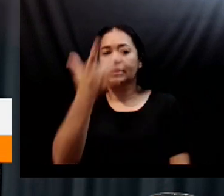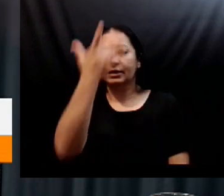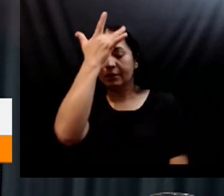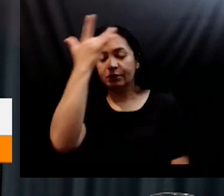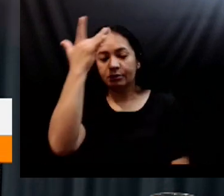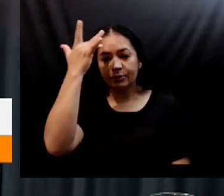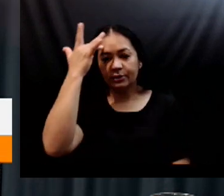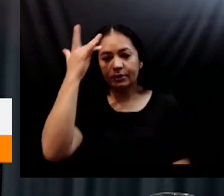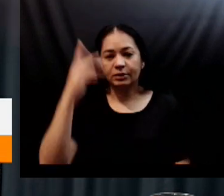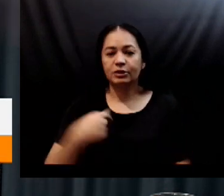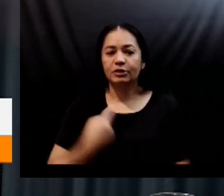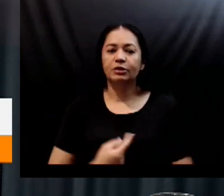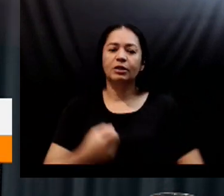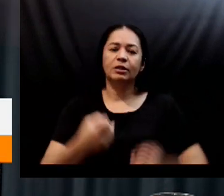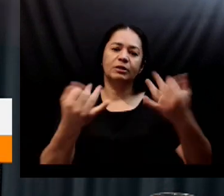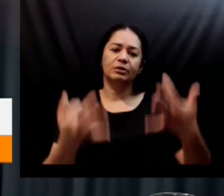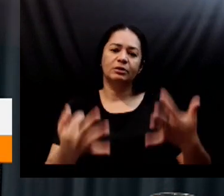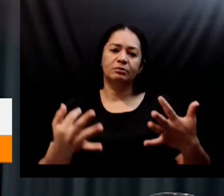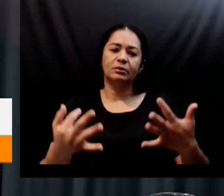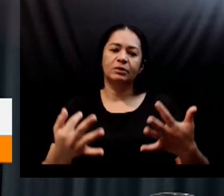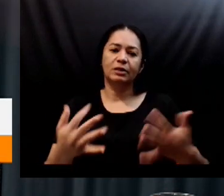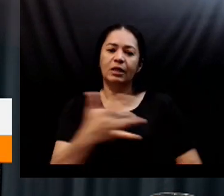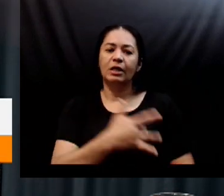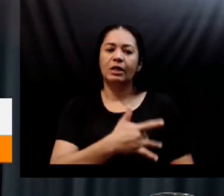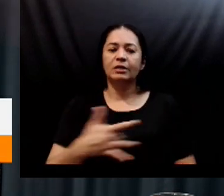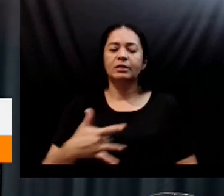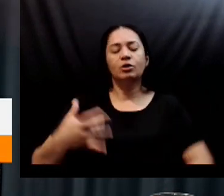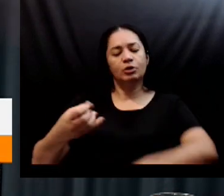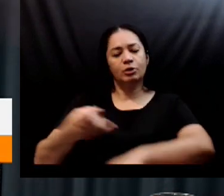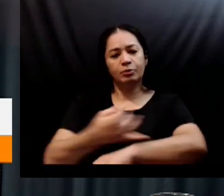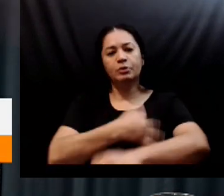tratar a nossa saúde emocional, sabe, em terapia, isso é